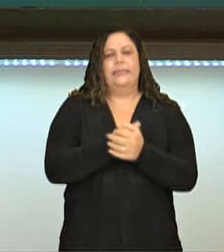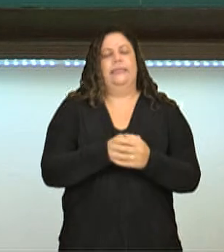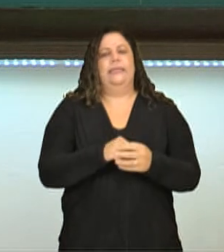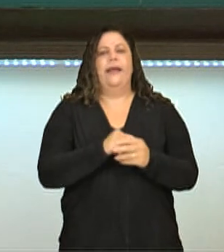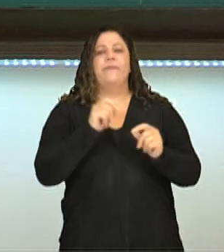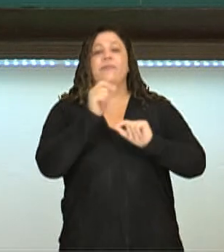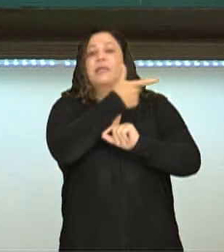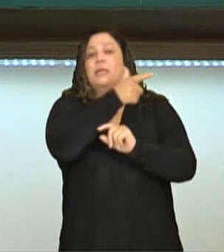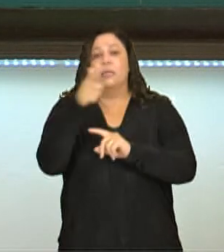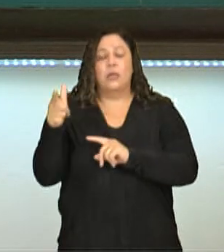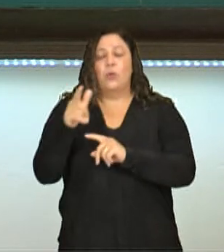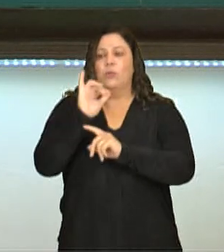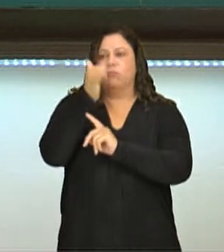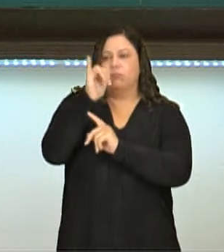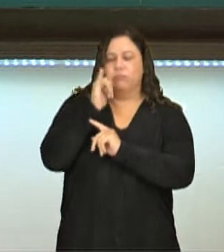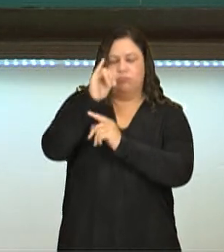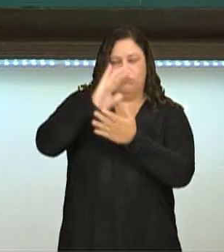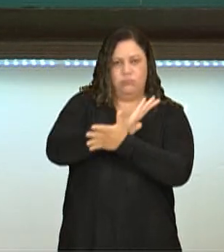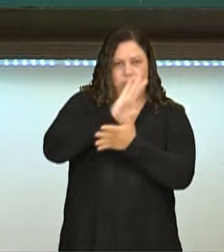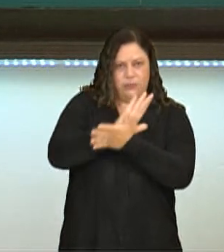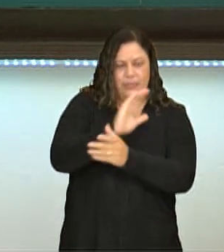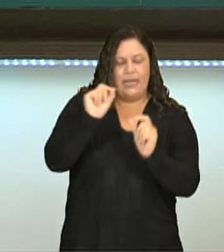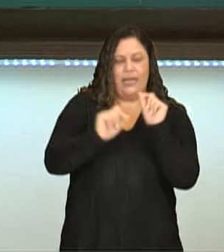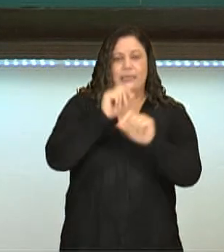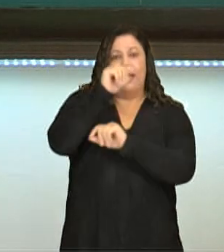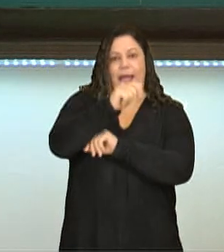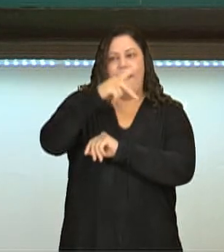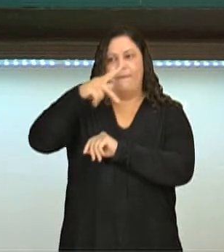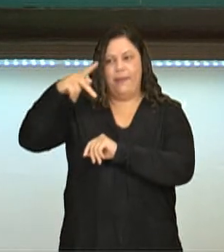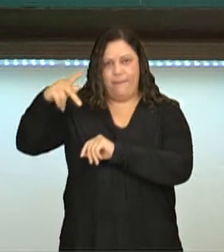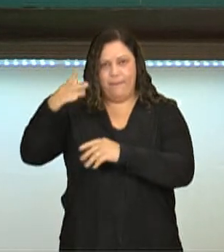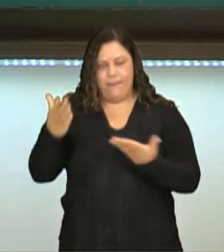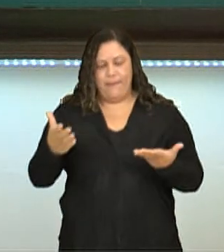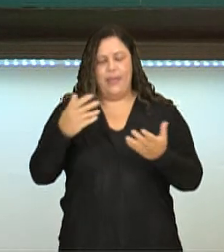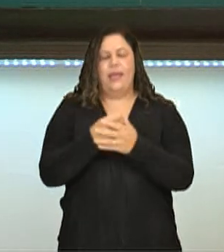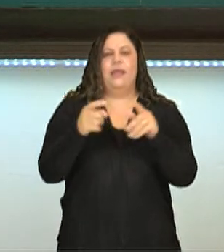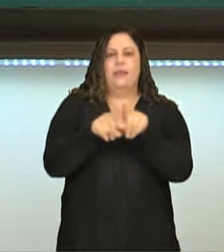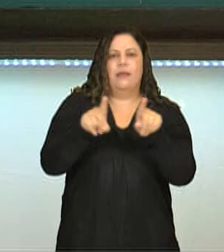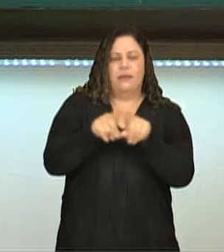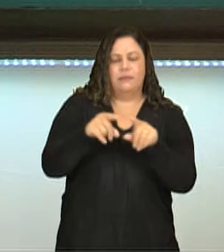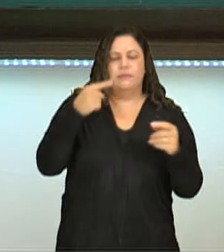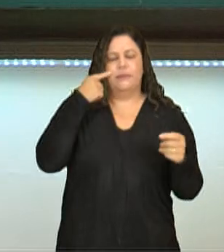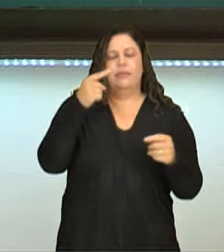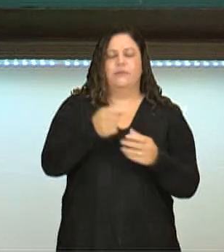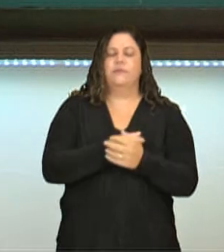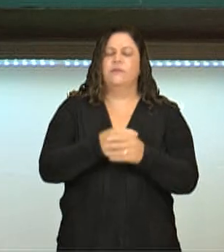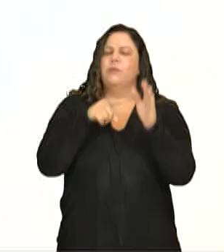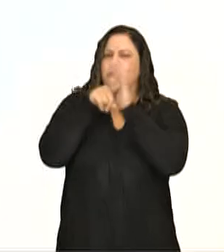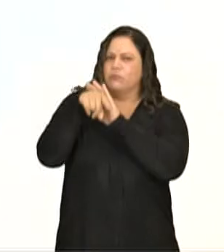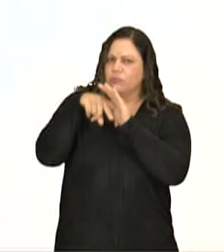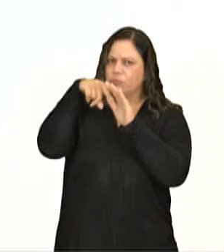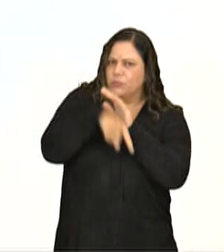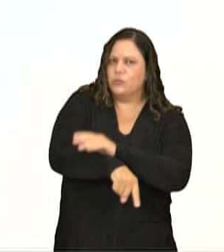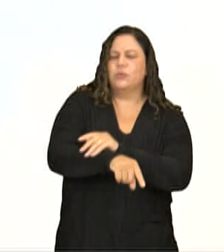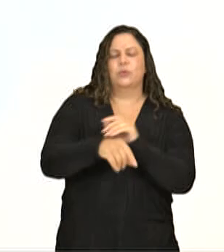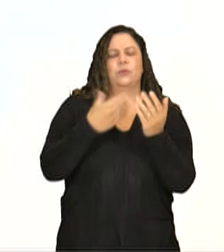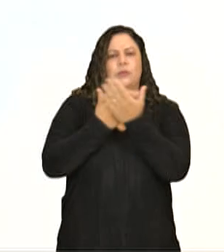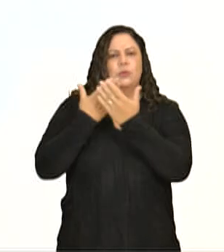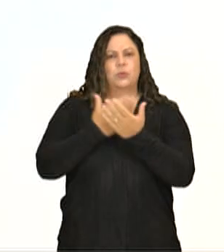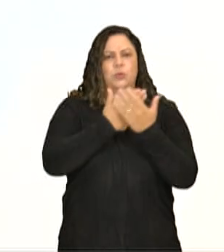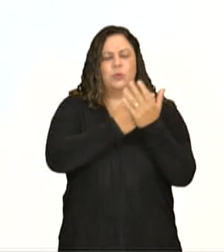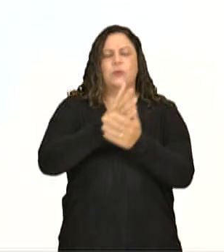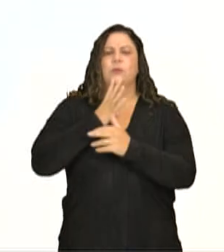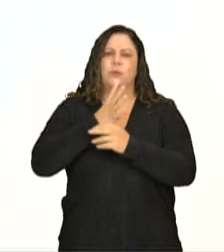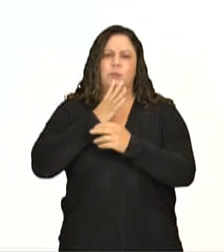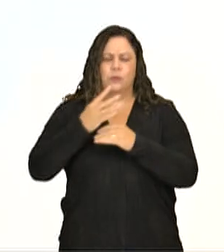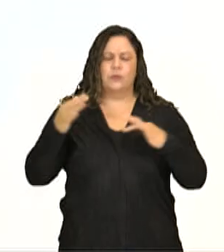transporte com gasto de energia, com gasto de ATP, e aí que a gente vai se aprofundar. Então, reconhecer o transporte ativo com gasto